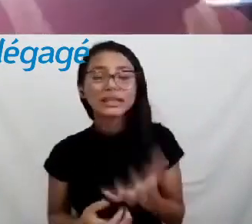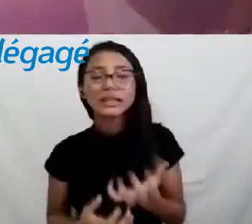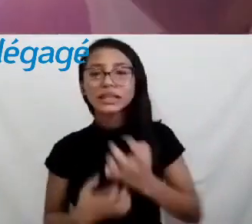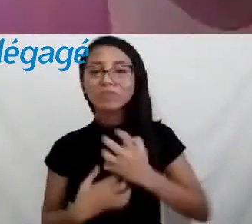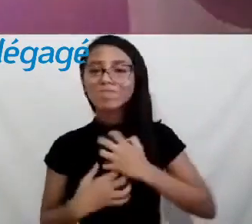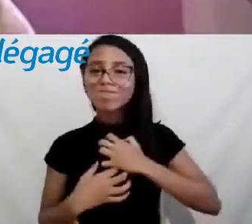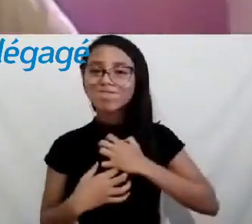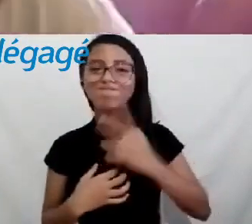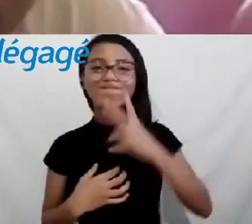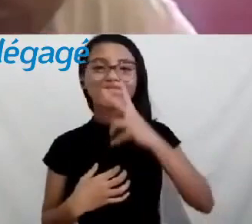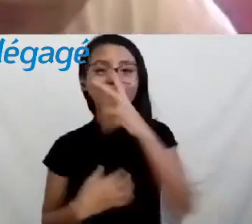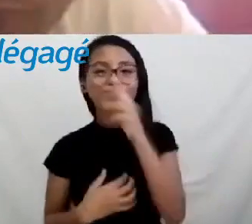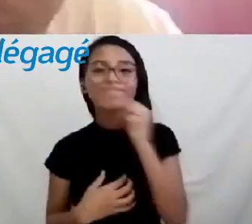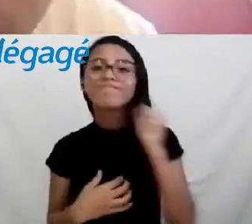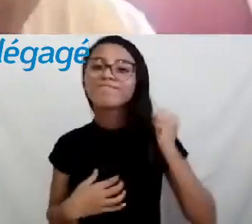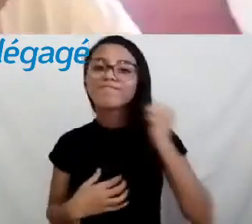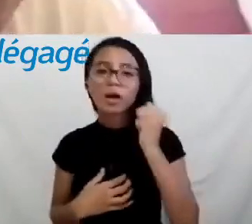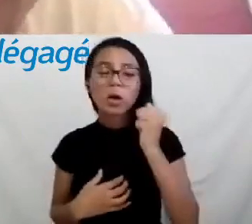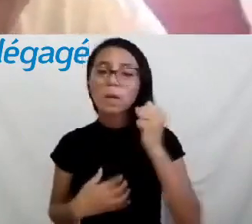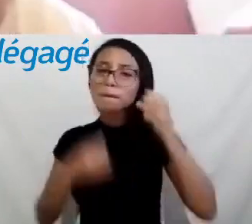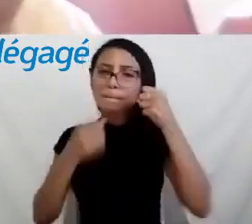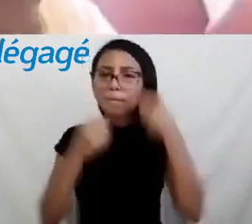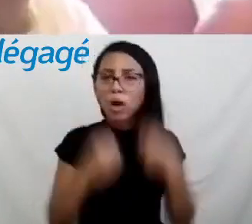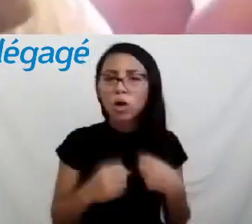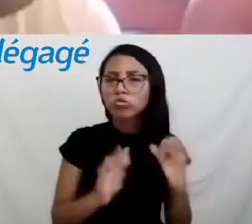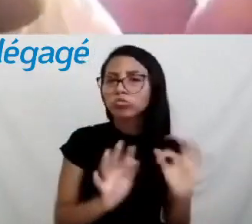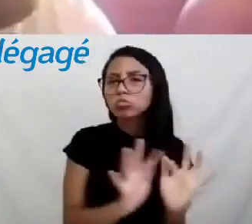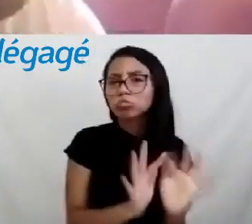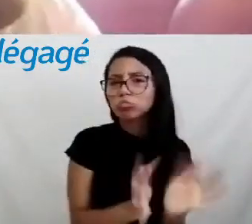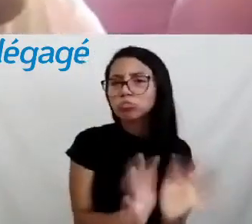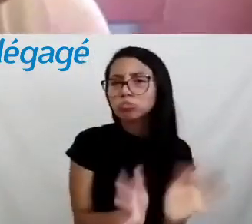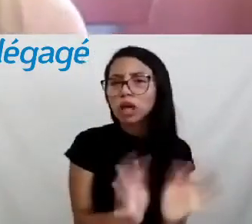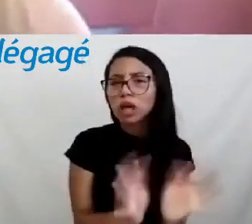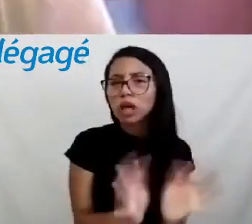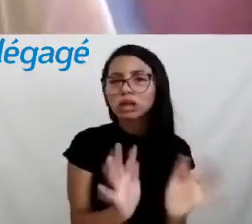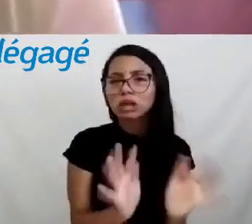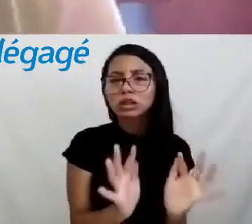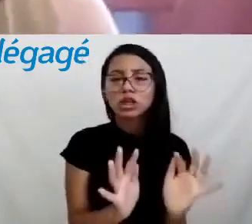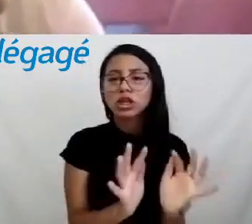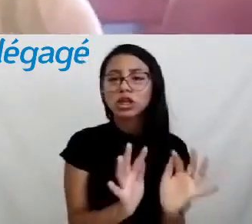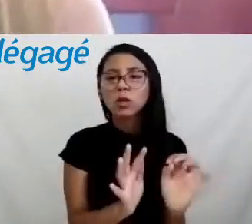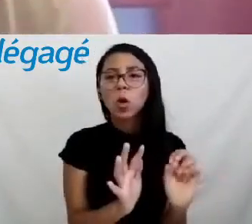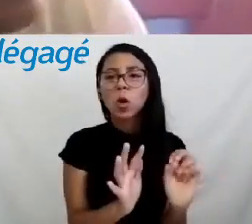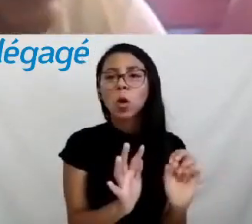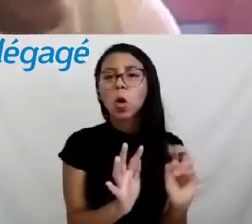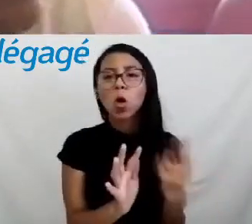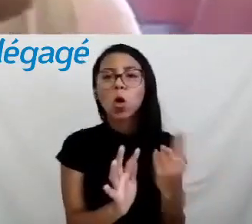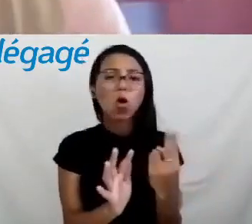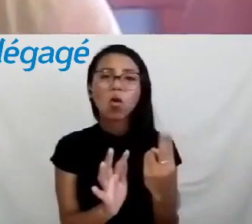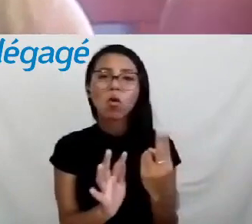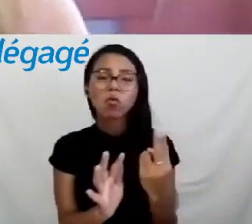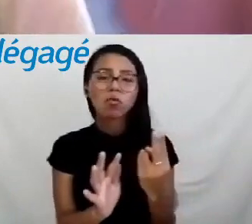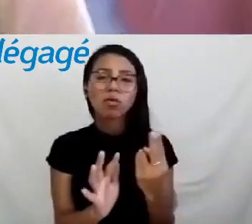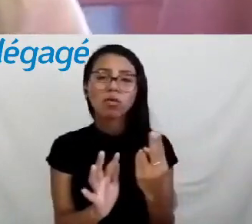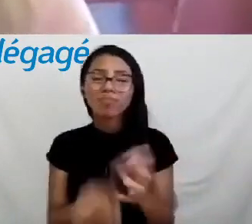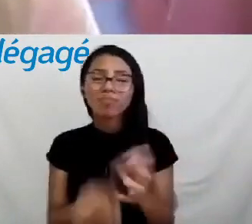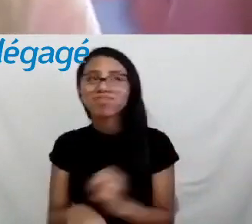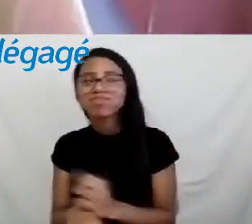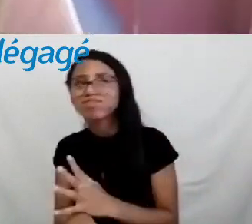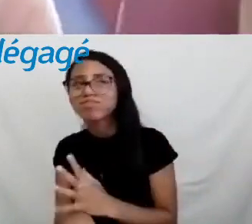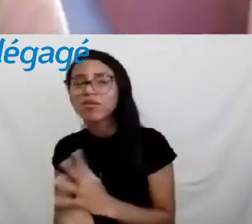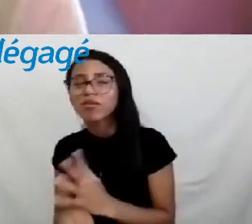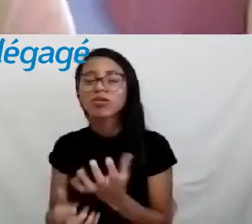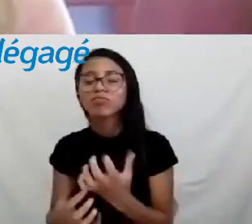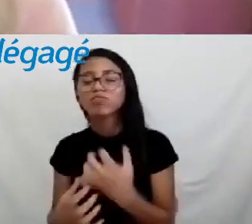desde situações mais simples, como às vezes um aluno em crise e a gente usando a música para